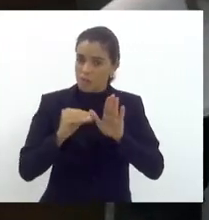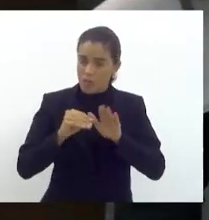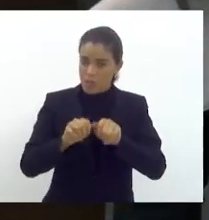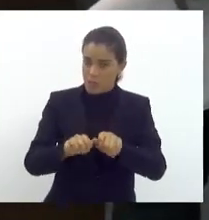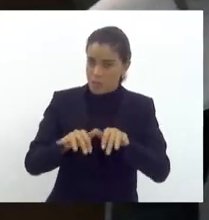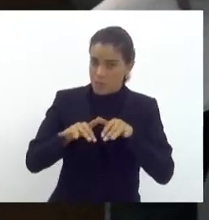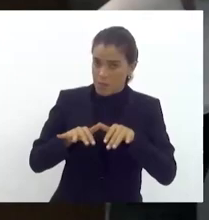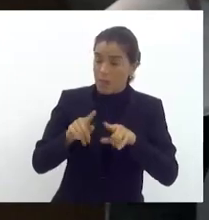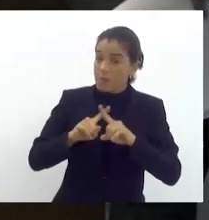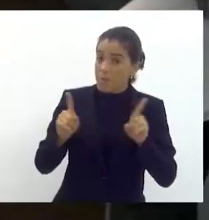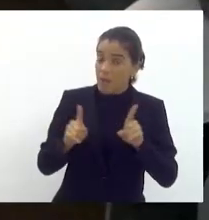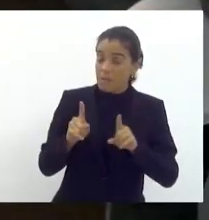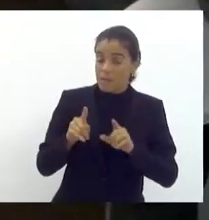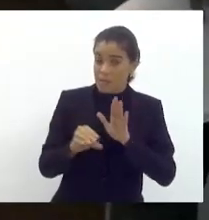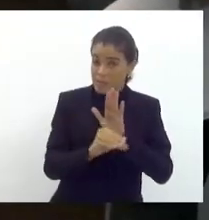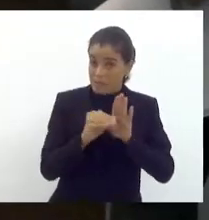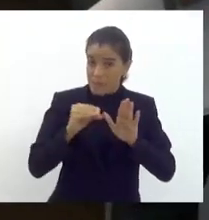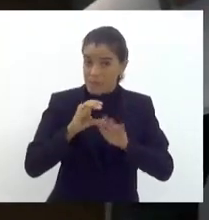Emendadas